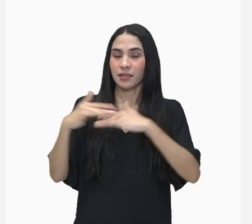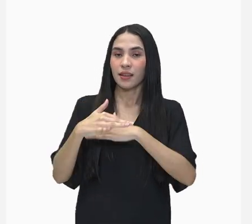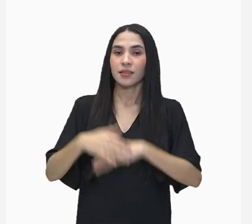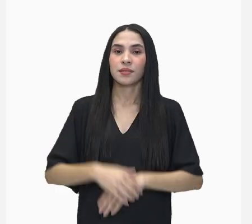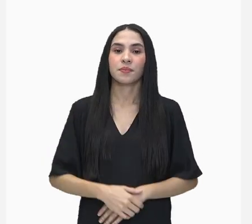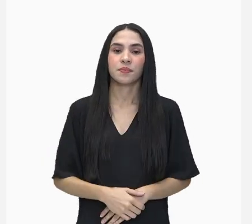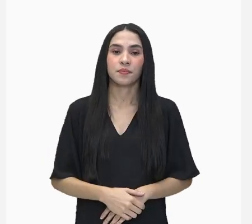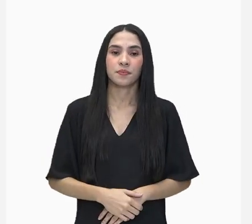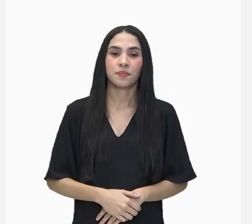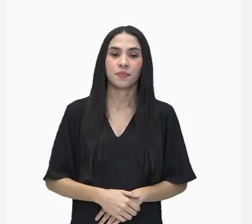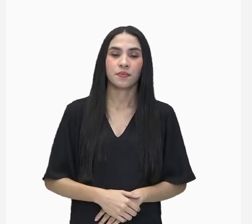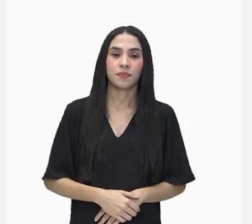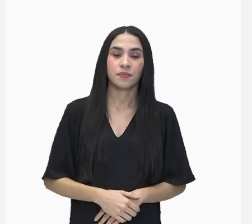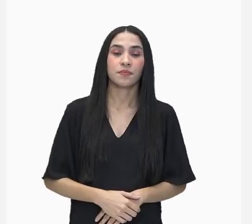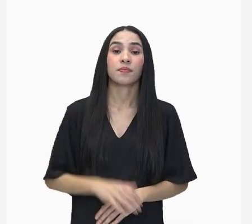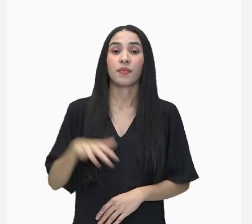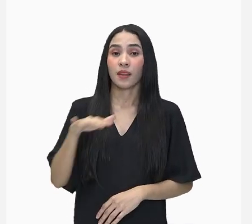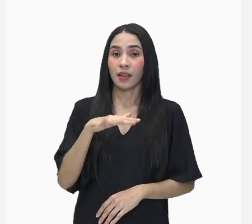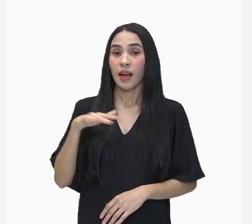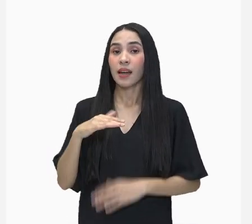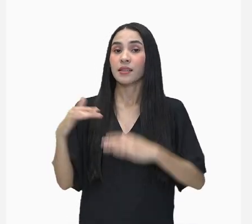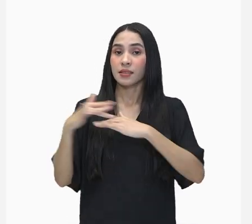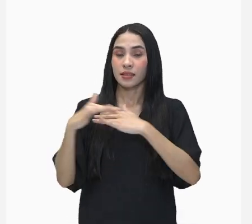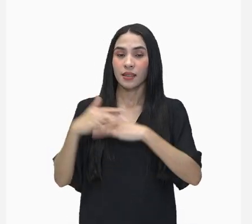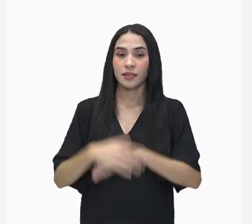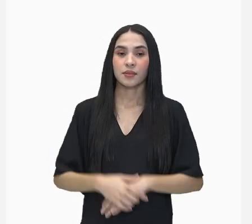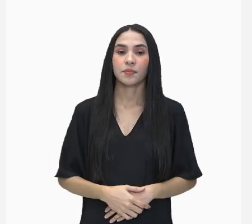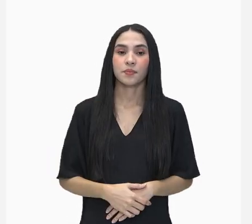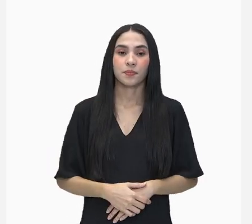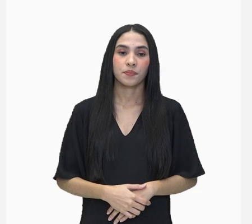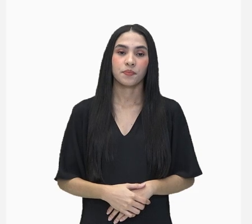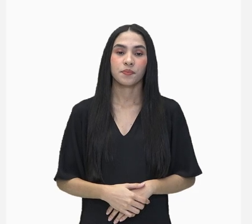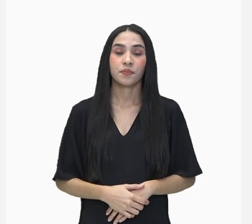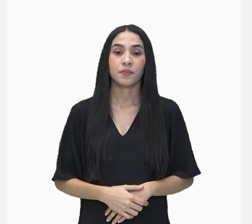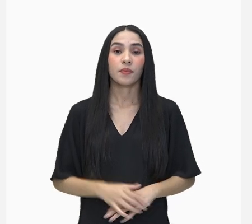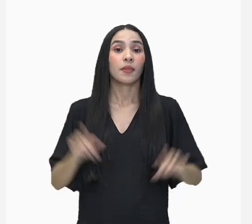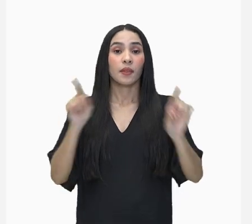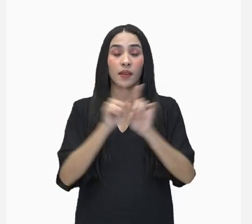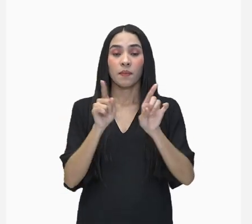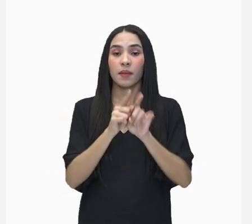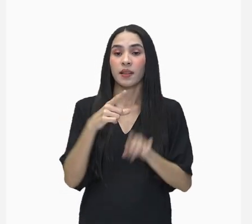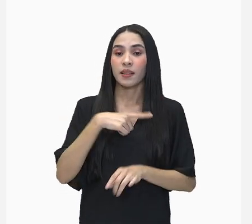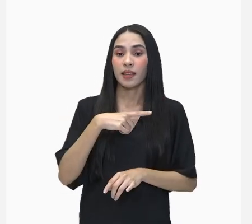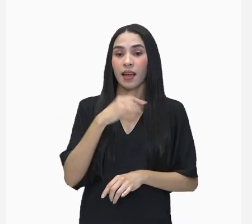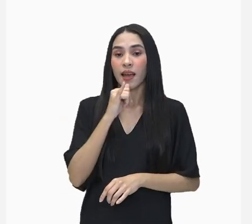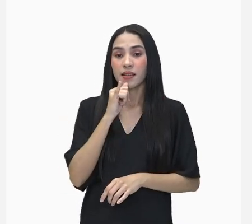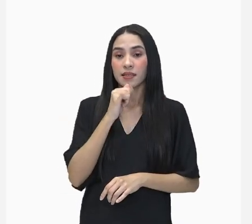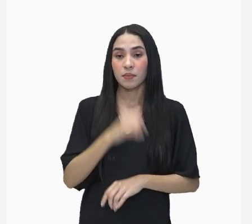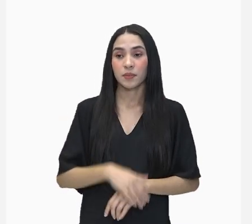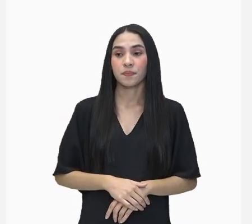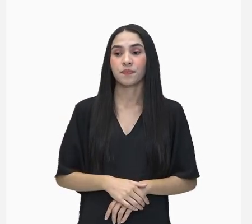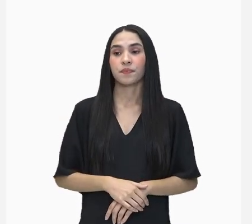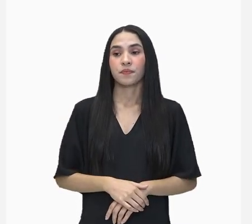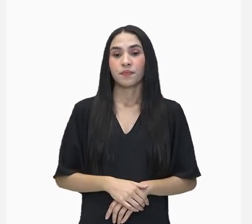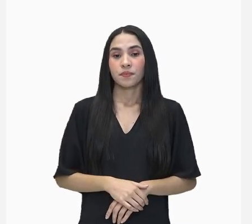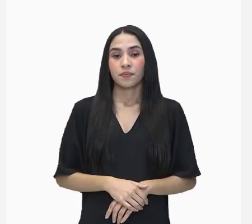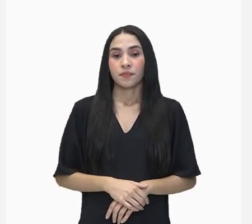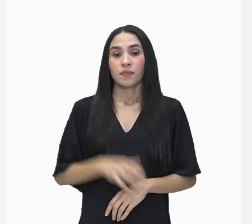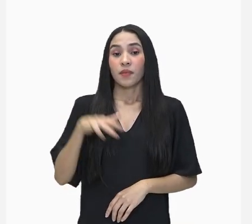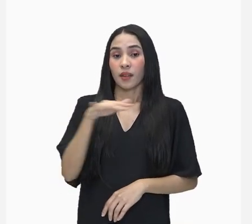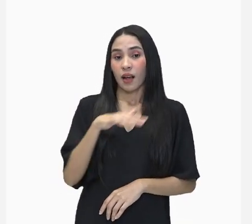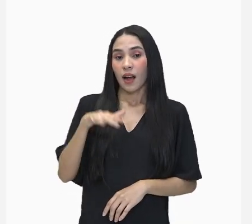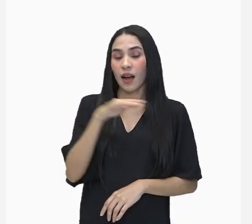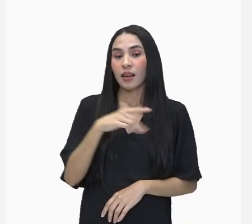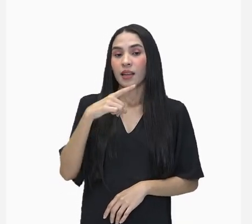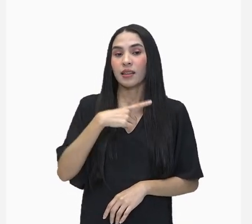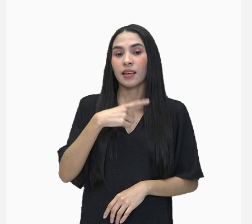brasileira vivendo nas áreas urbanas. E aí nós temos as regiões, onde nós